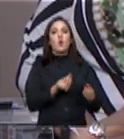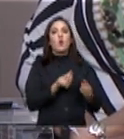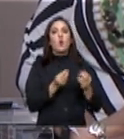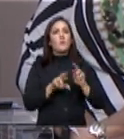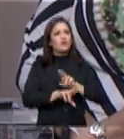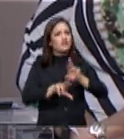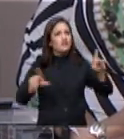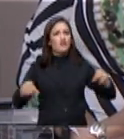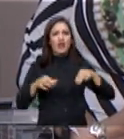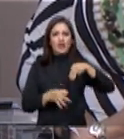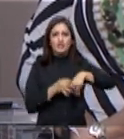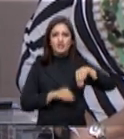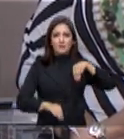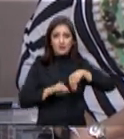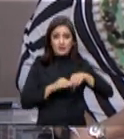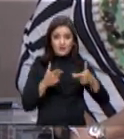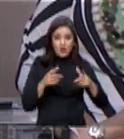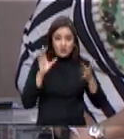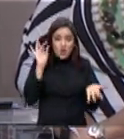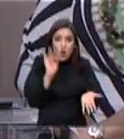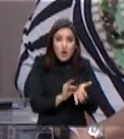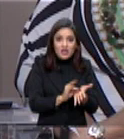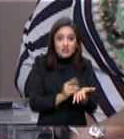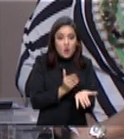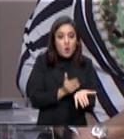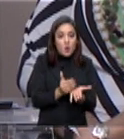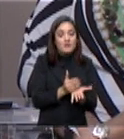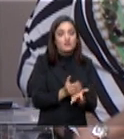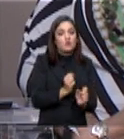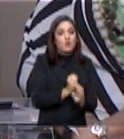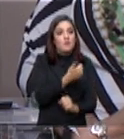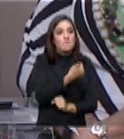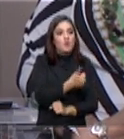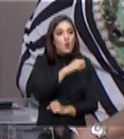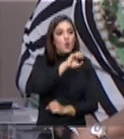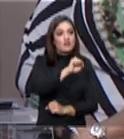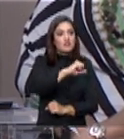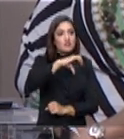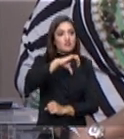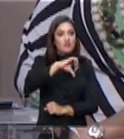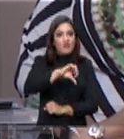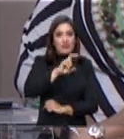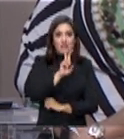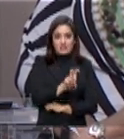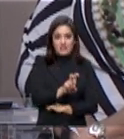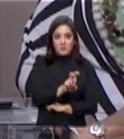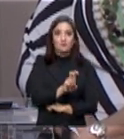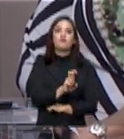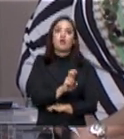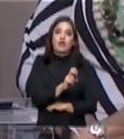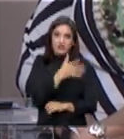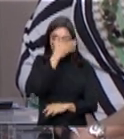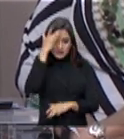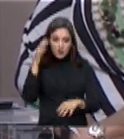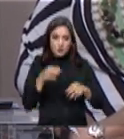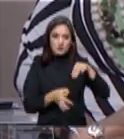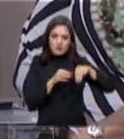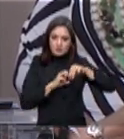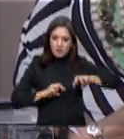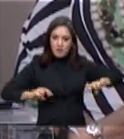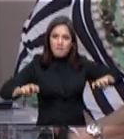com registros originais desde 1895. A presença de seus membros em